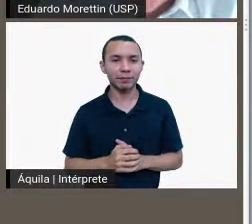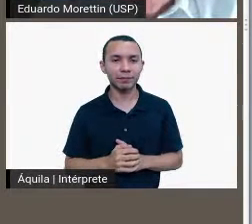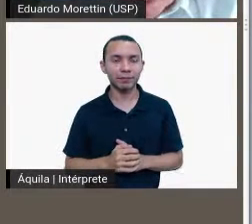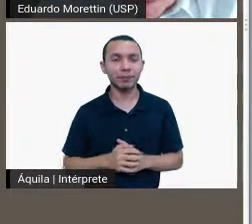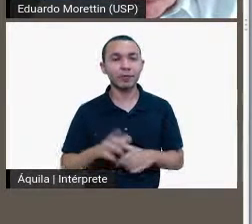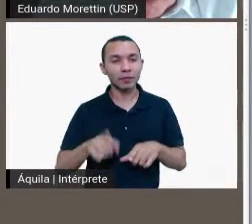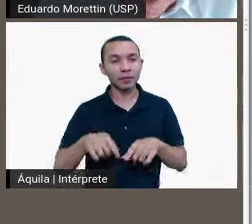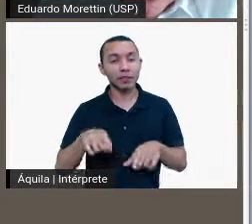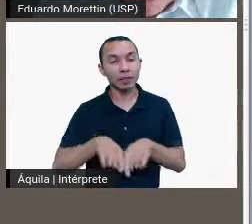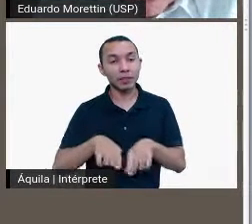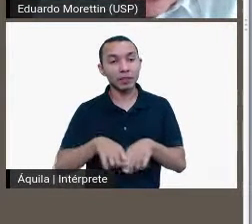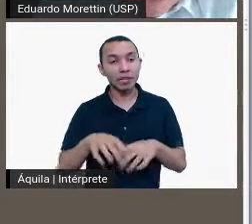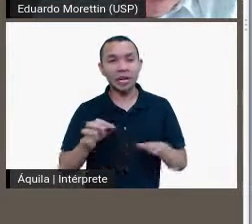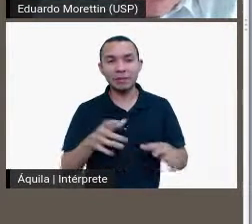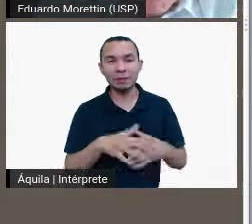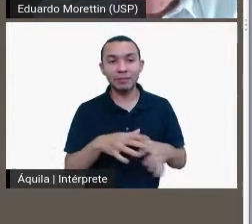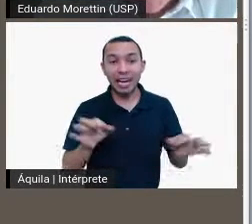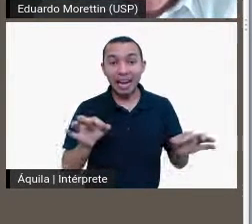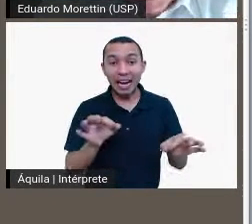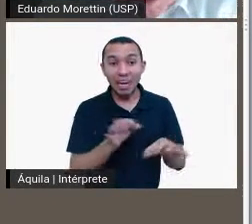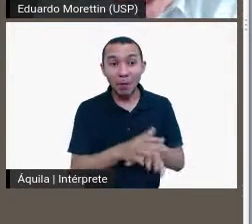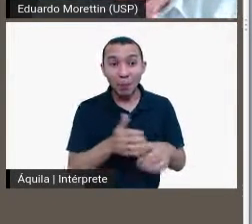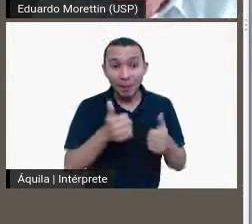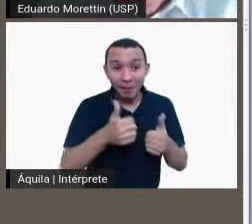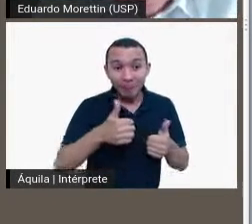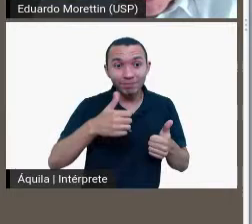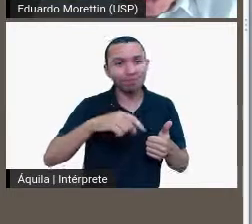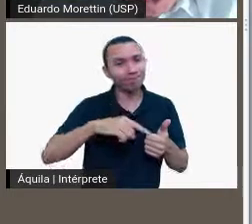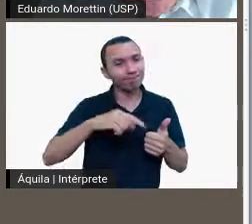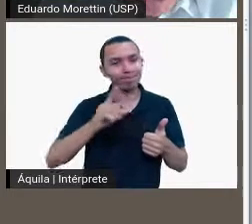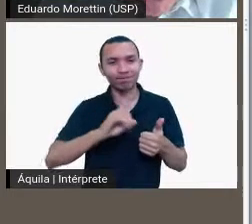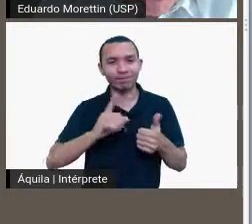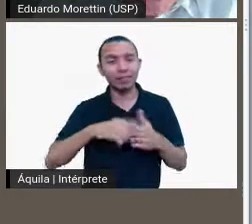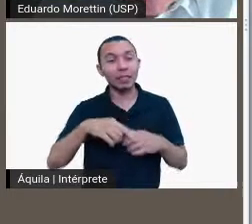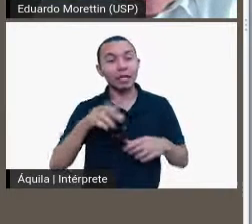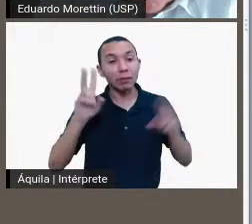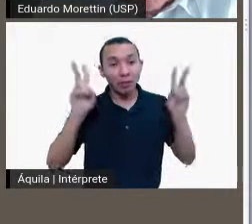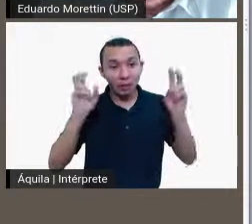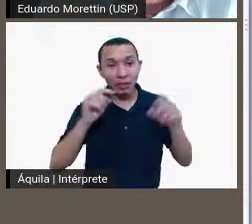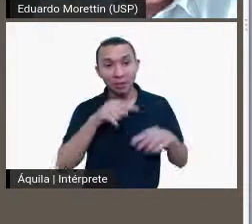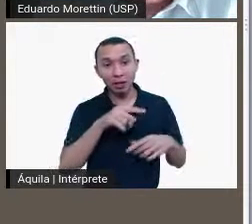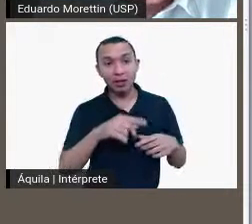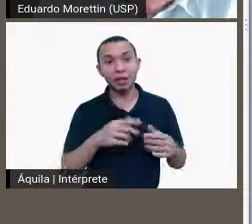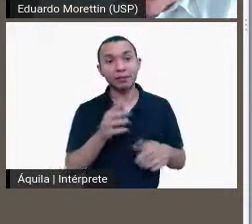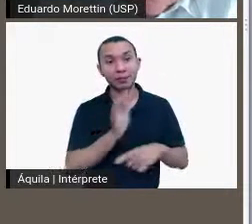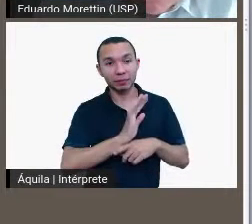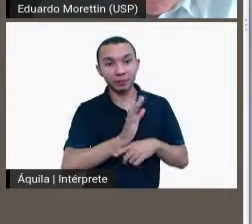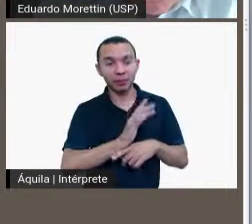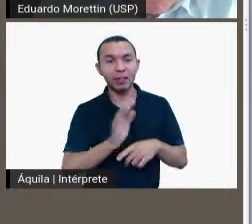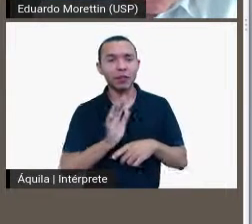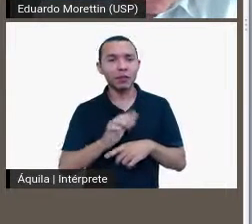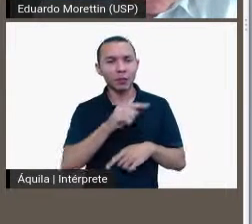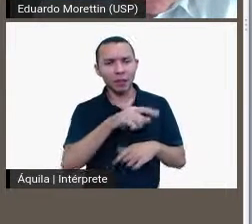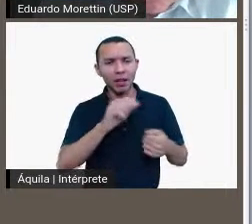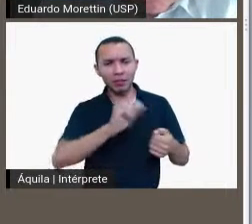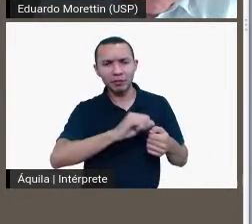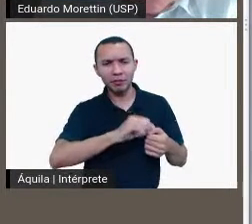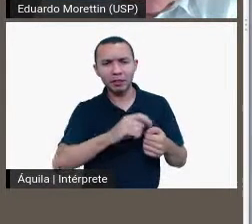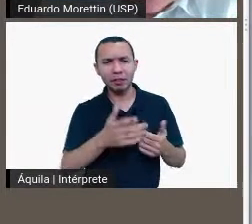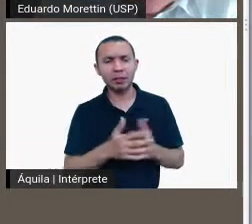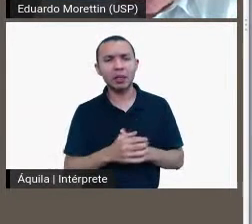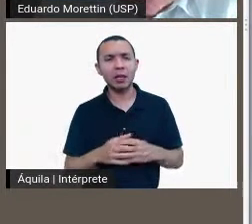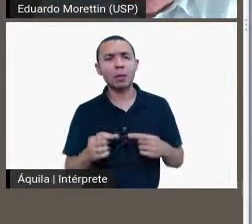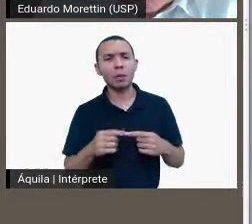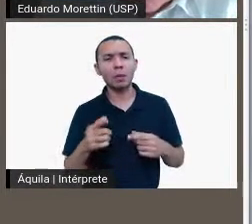não termina muito bem, na medida em que, no que diz respeito ao cinema, os filmes realizados não se constituíram em sucesso